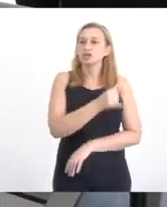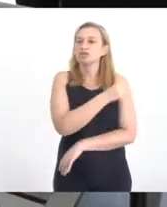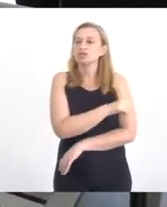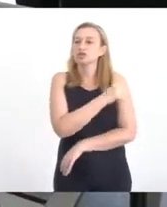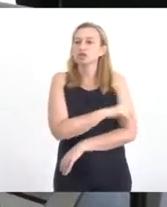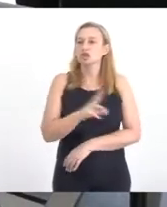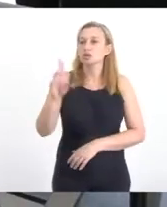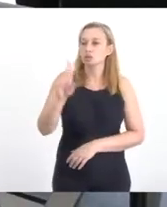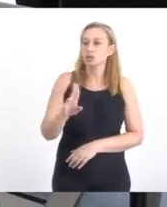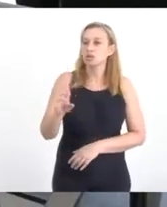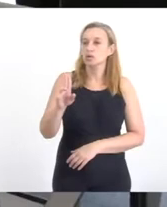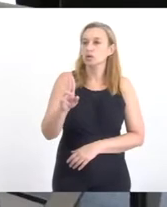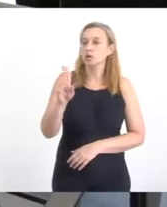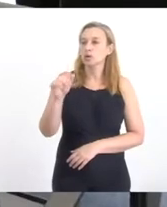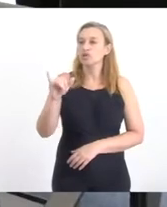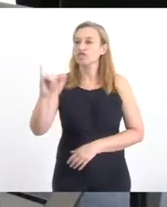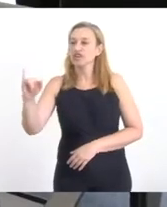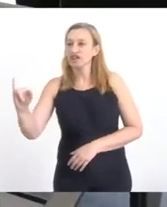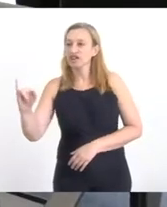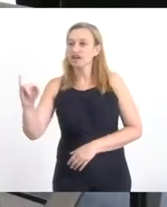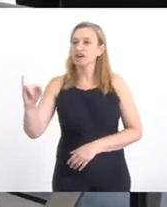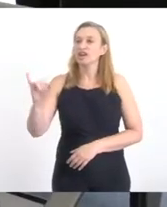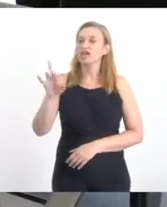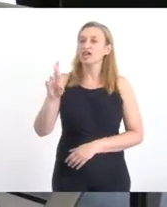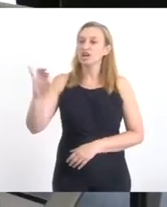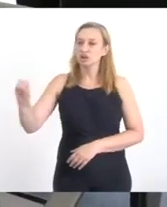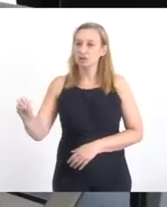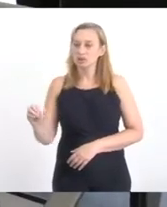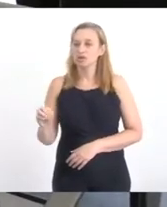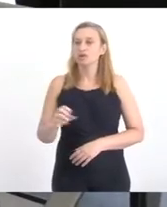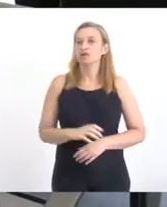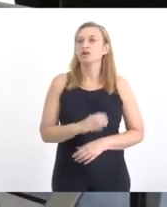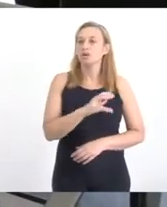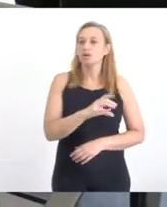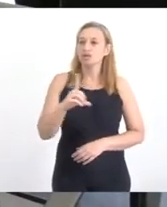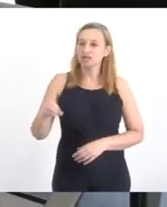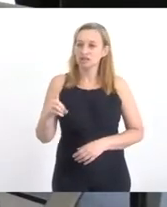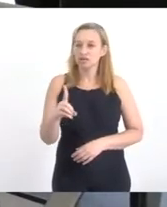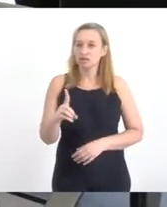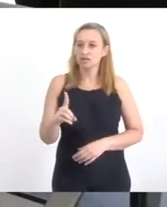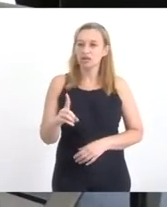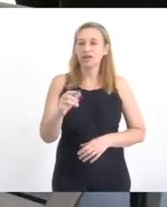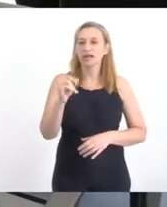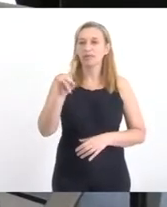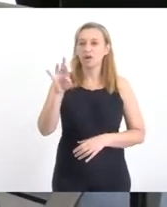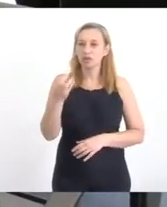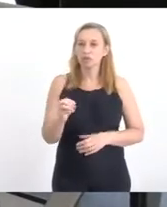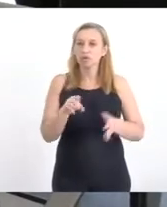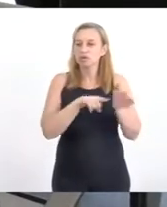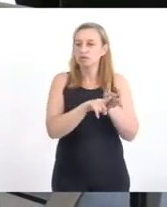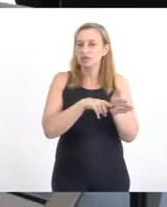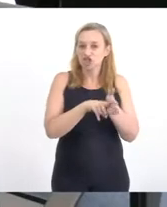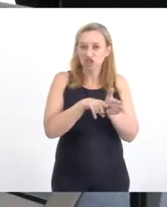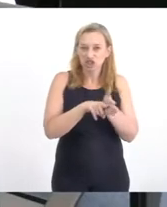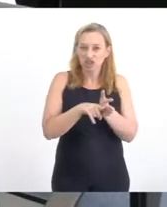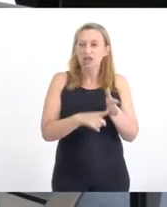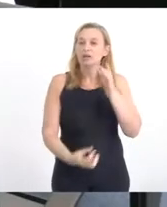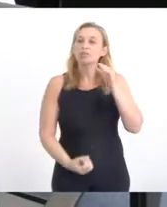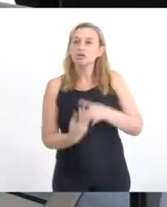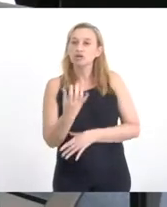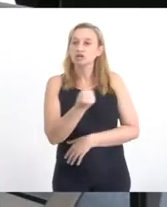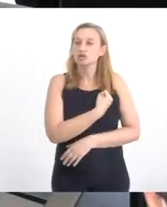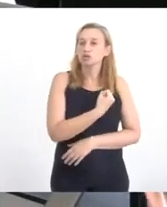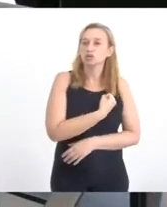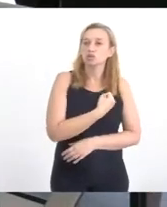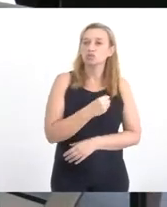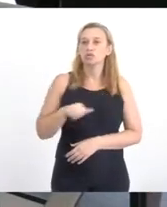Janeiro Unirio que atua como coordenadora do Lab jaca que é um laboratório de pesquisa e produção